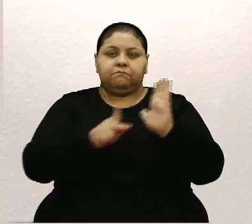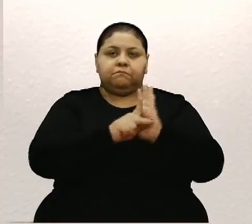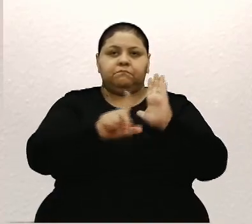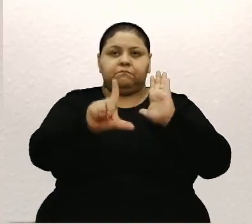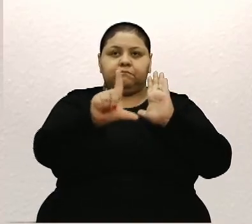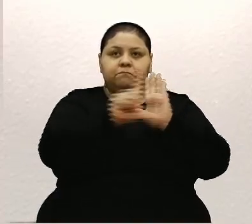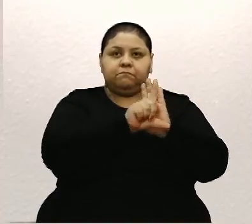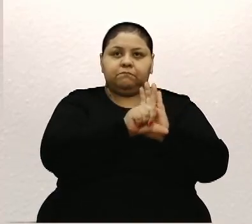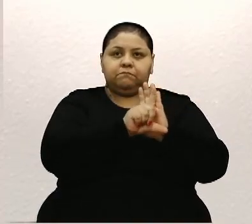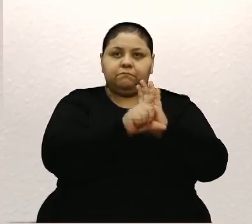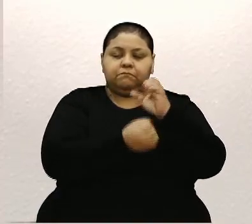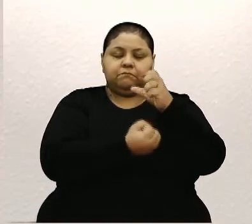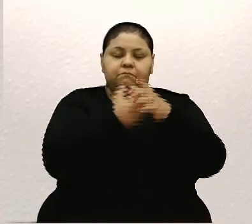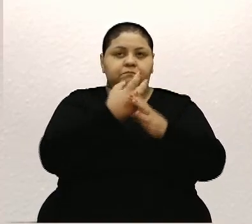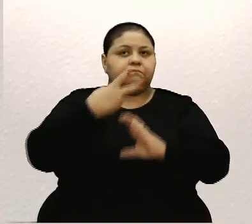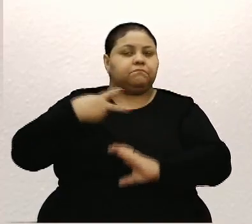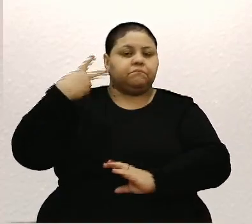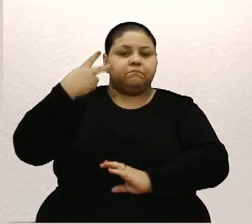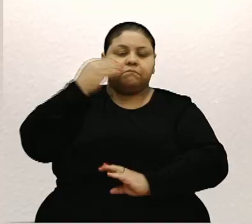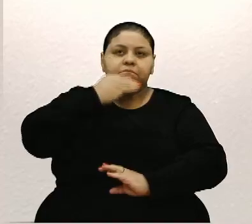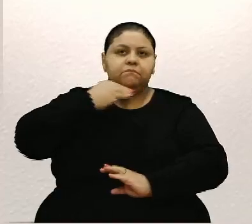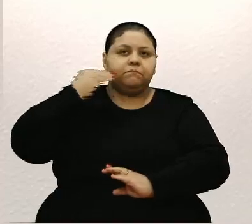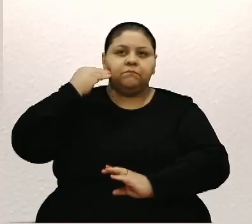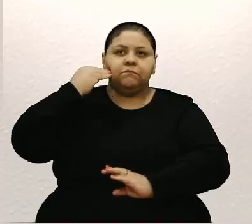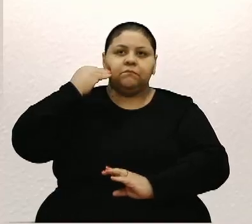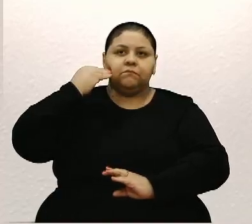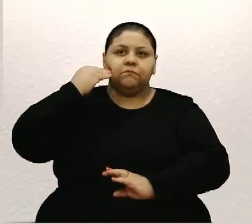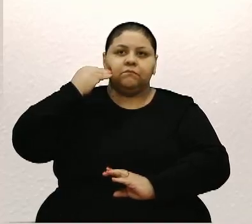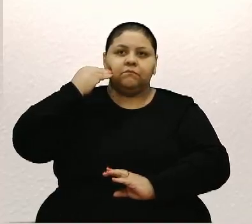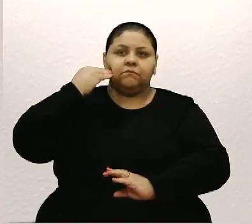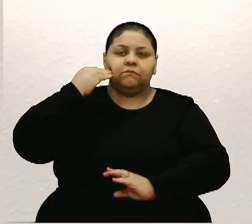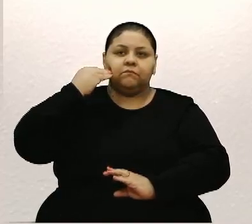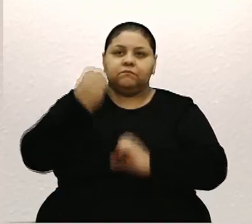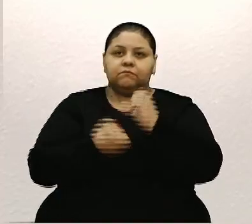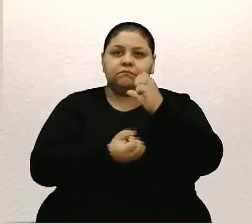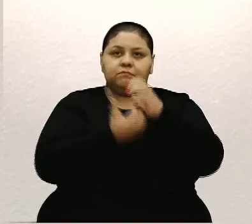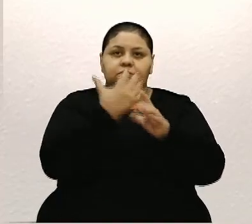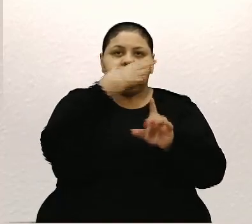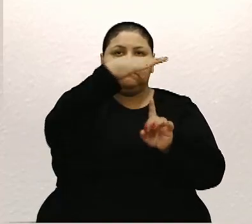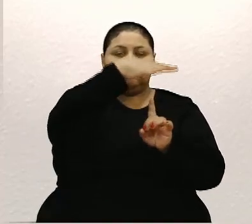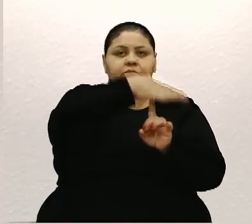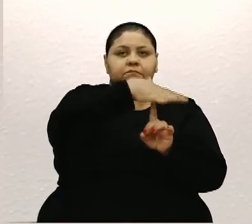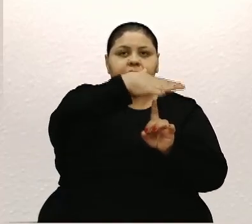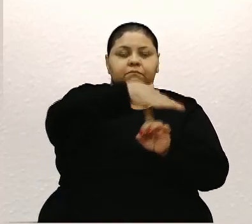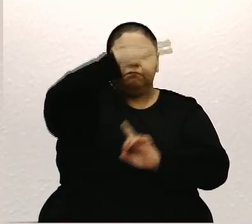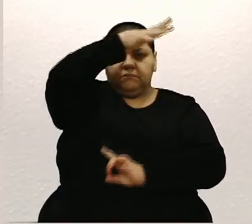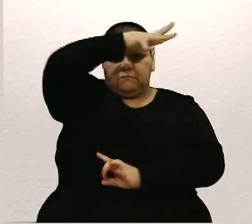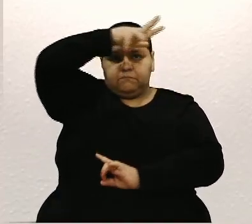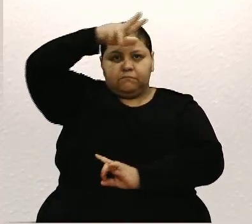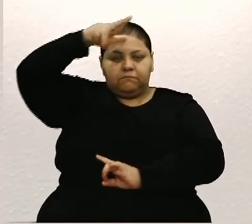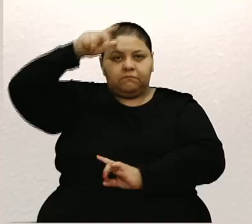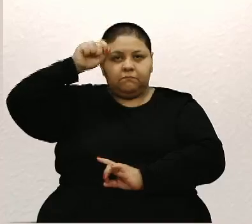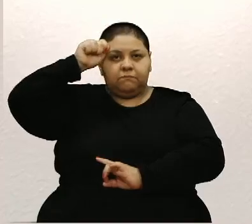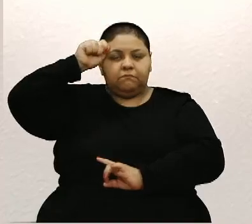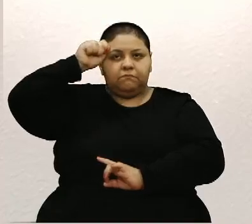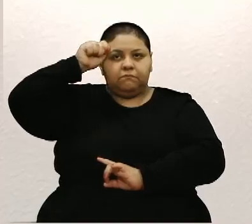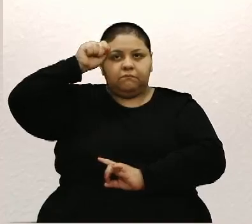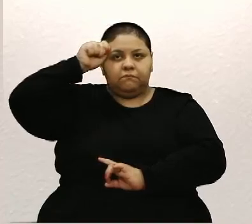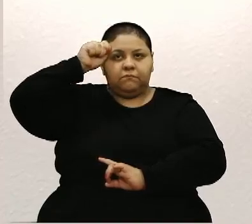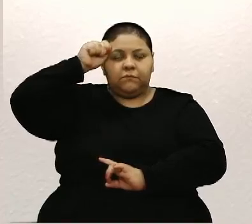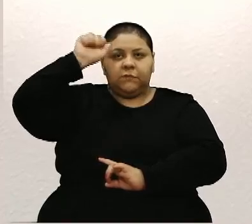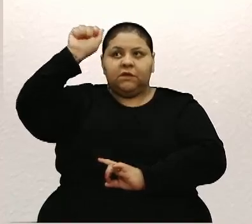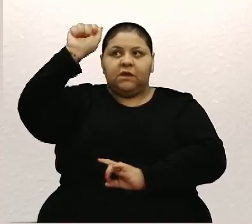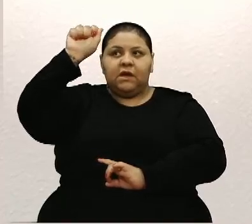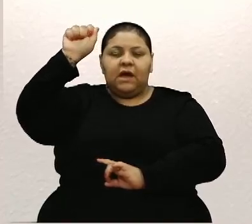lei de autoria do vereador Alexandre Prestes Bortoluz, que institui a Feira Municipal de Afroempreendedorismo